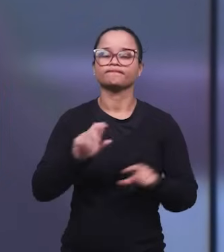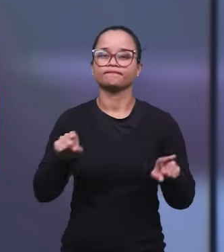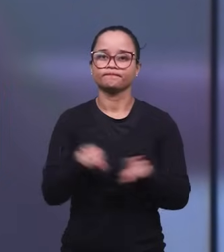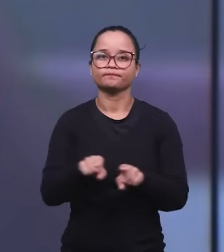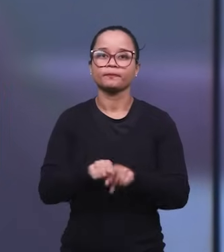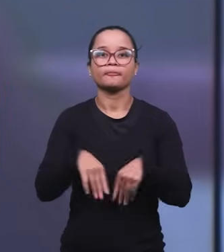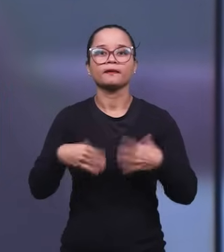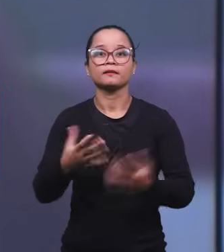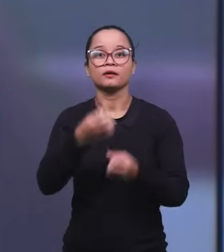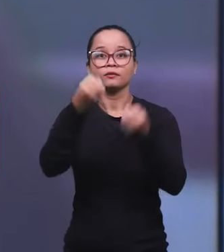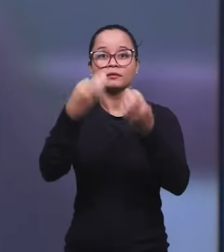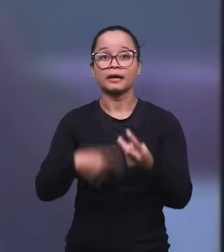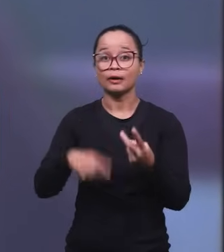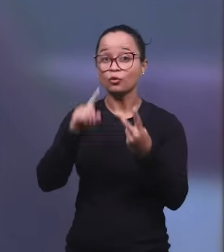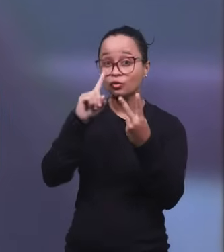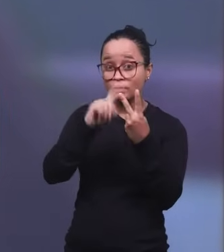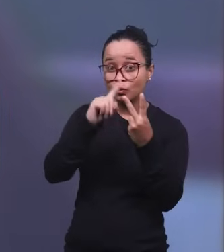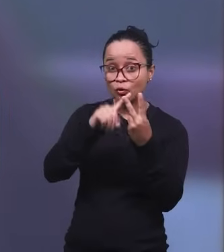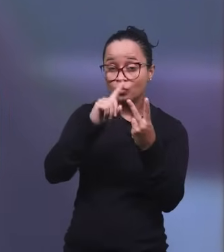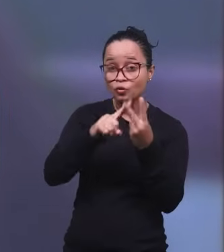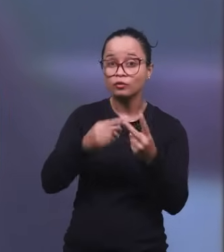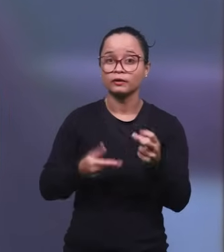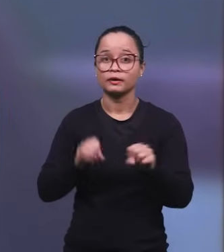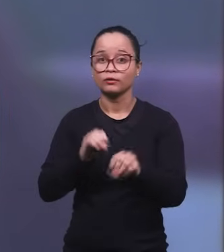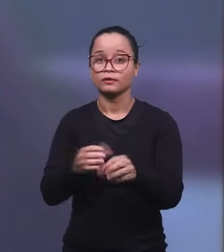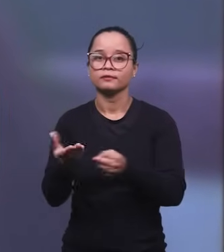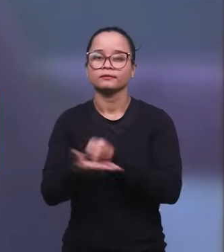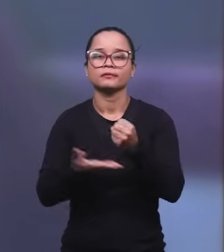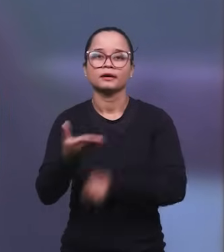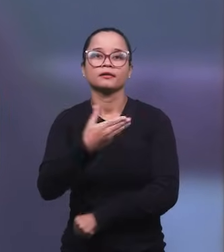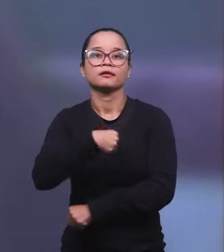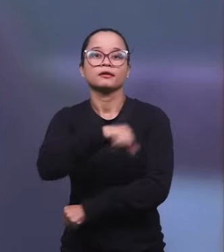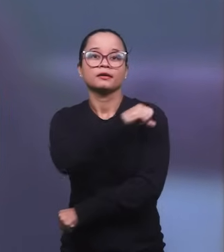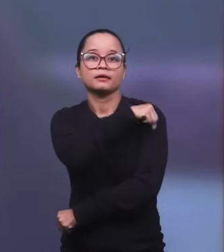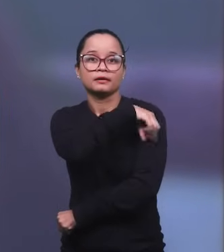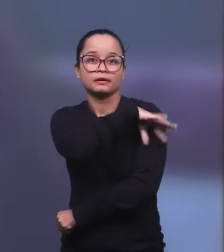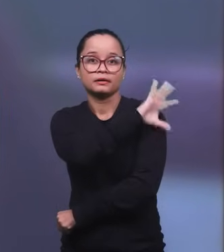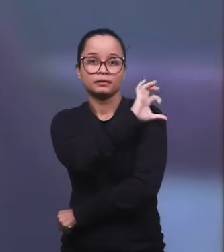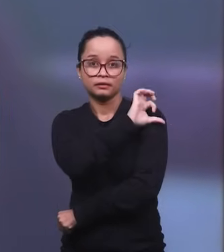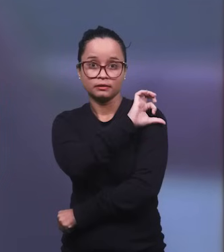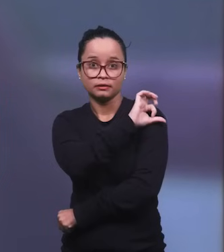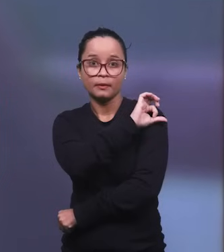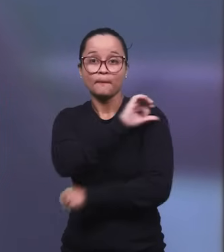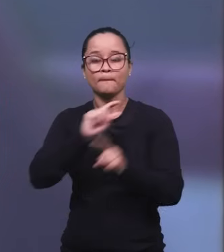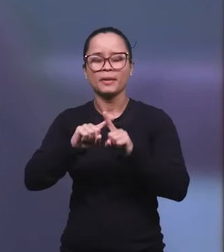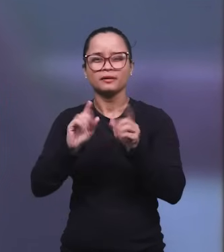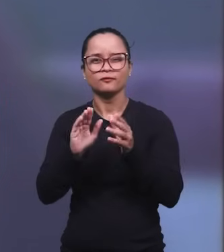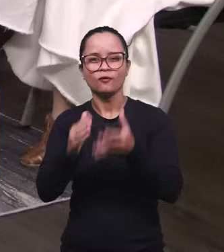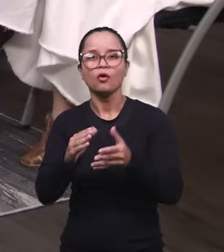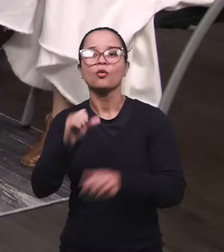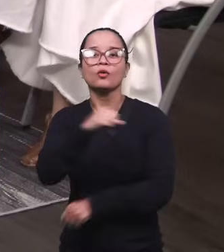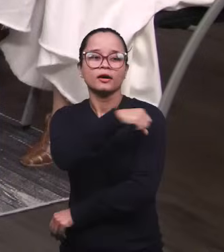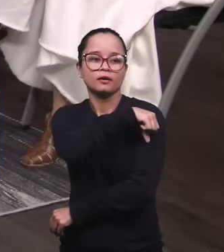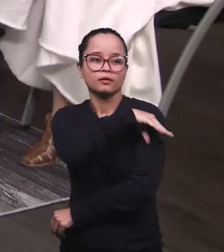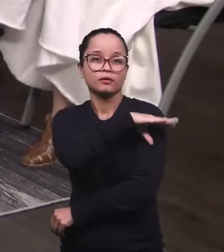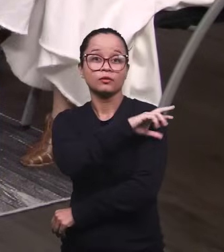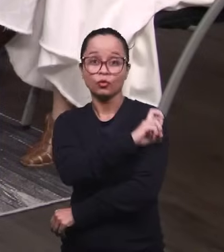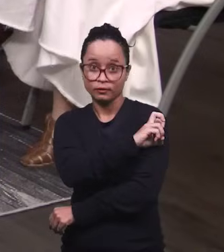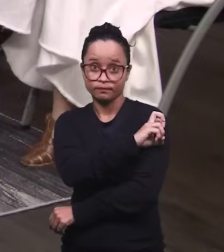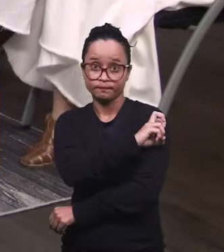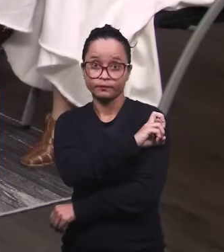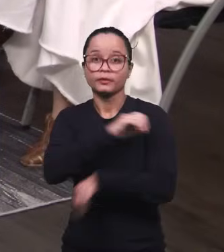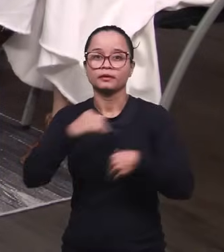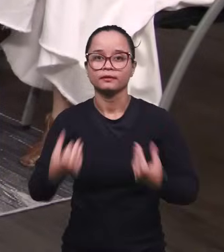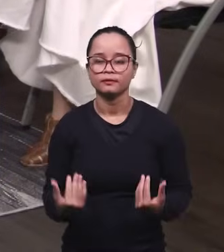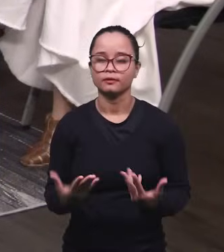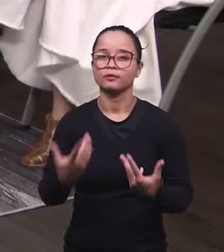fundamental, que é a 2ª etapa da educação básica, e especificamente do ensino fundamental 1. Isso mesmo, Fernanda.